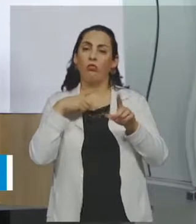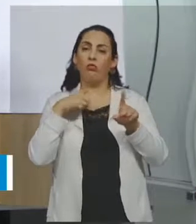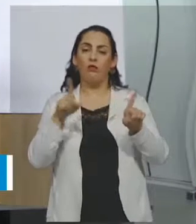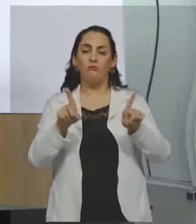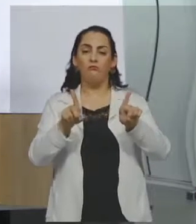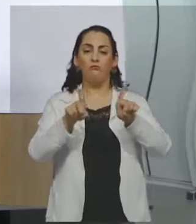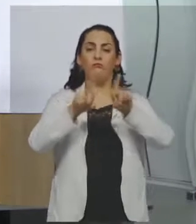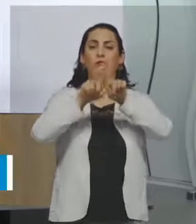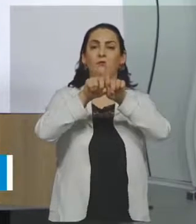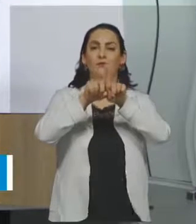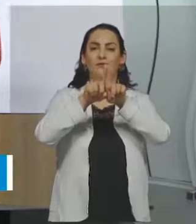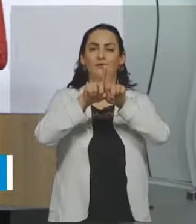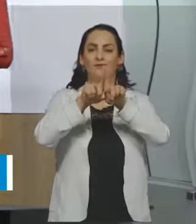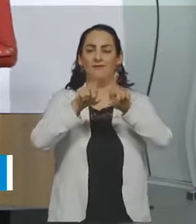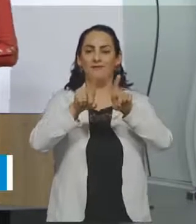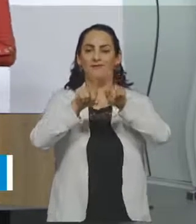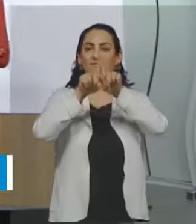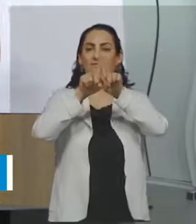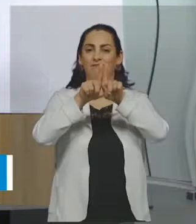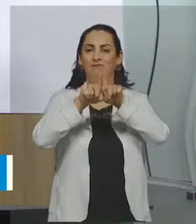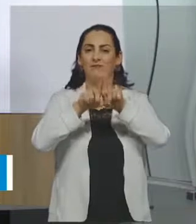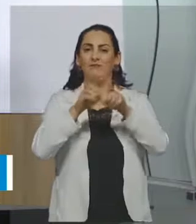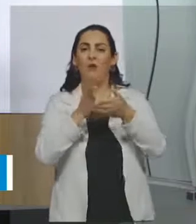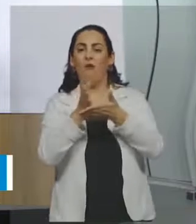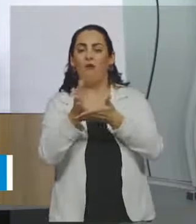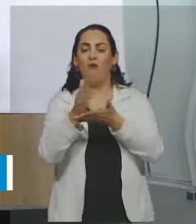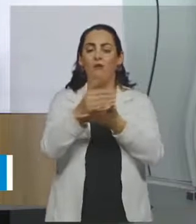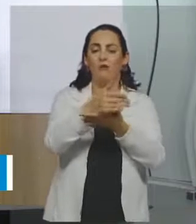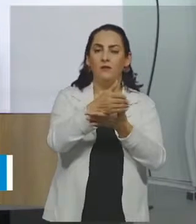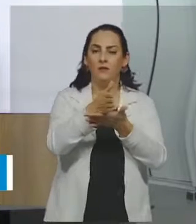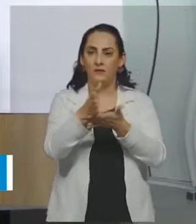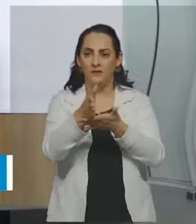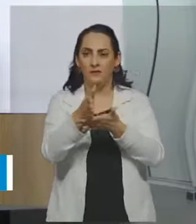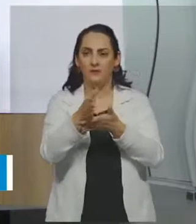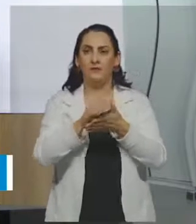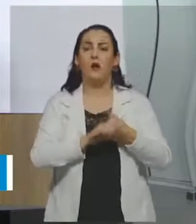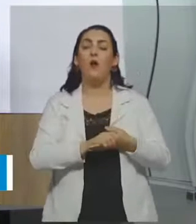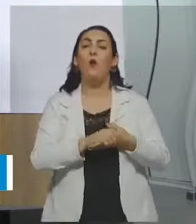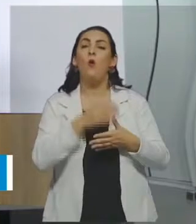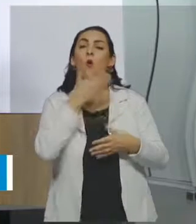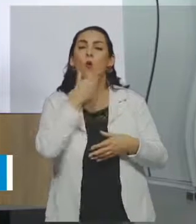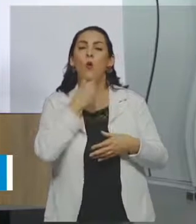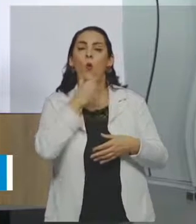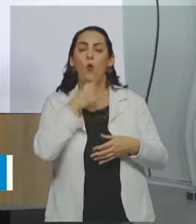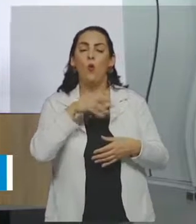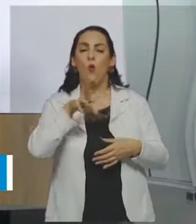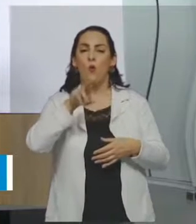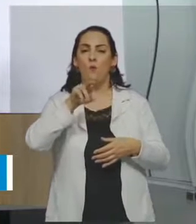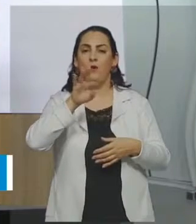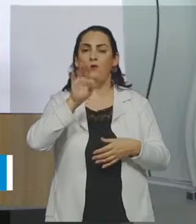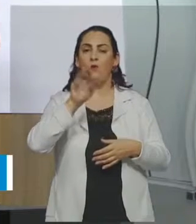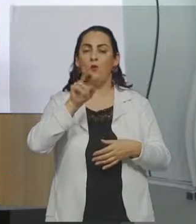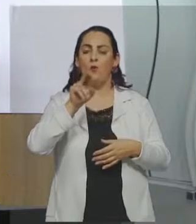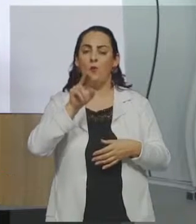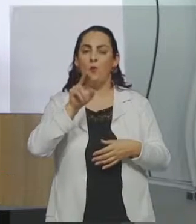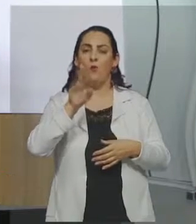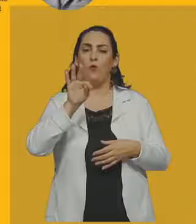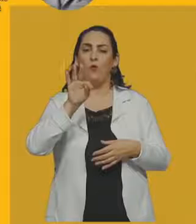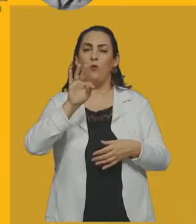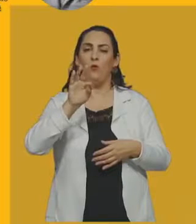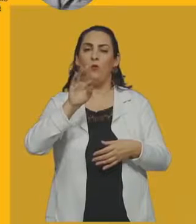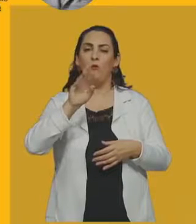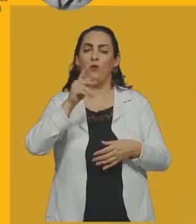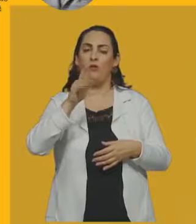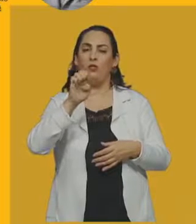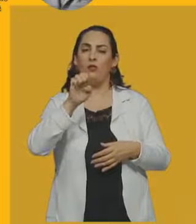átomo. Bom, Rutherford, analisava justamente o espalhamento de partículas alfa. Então, ele